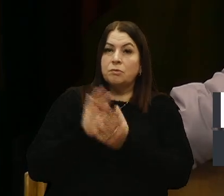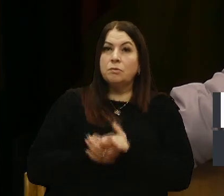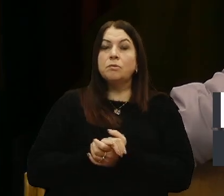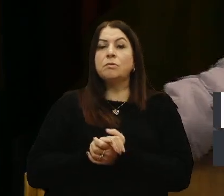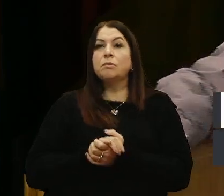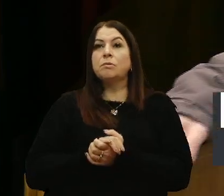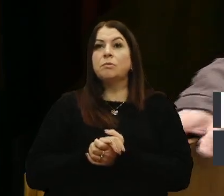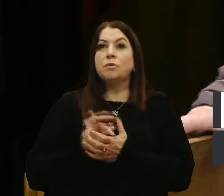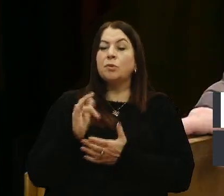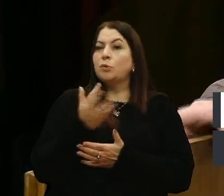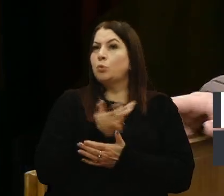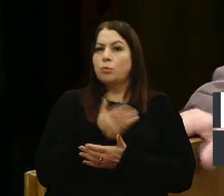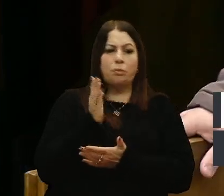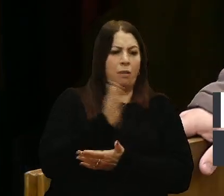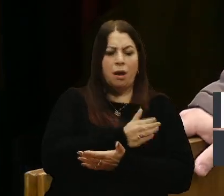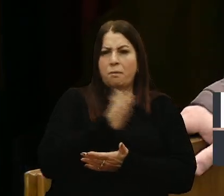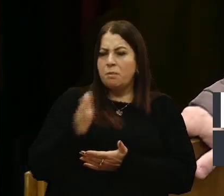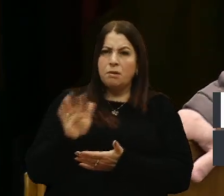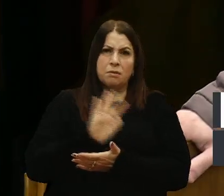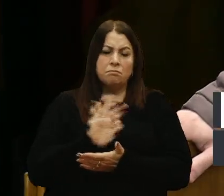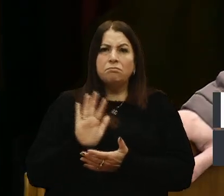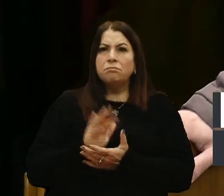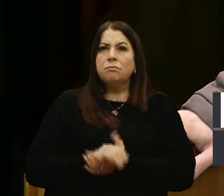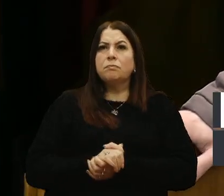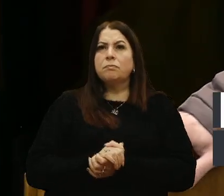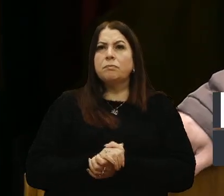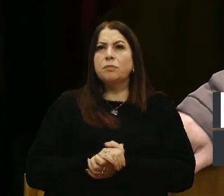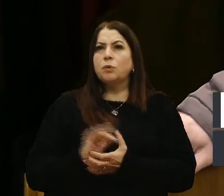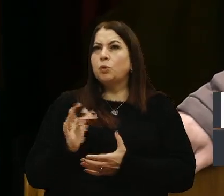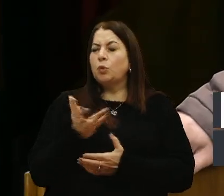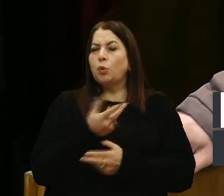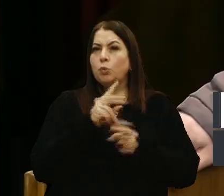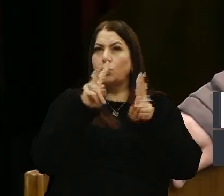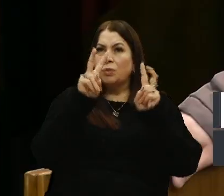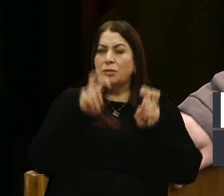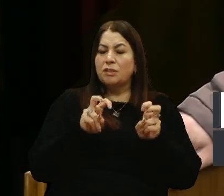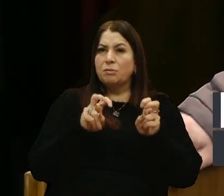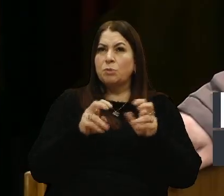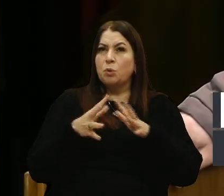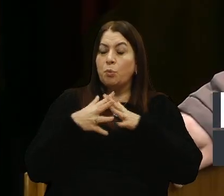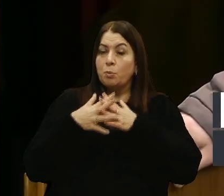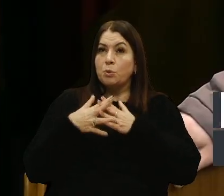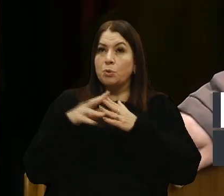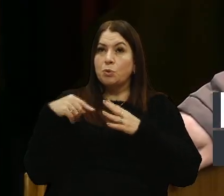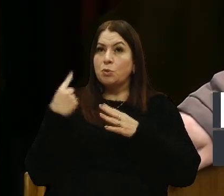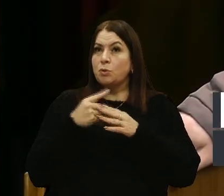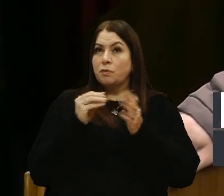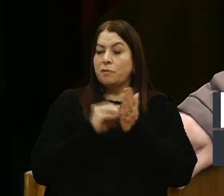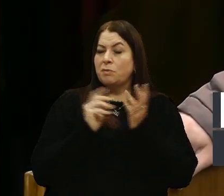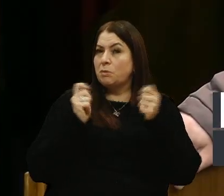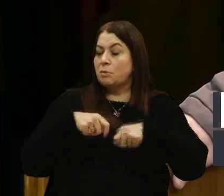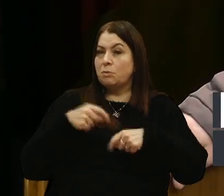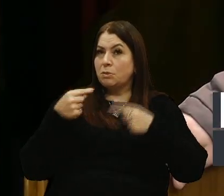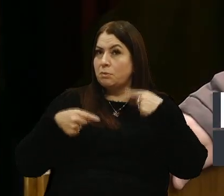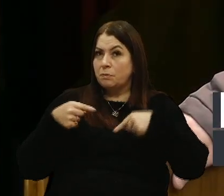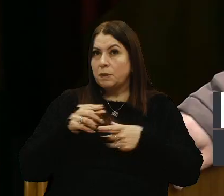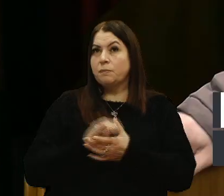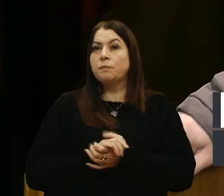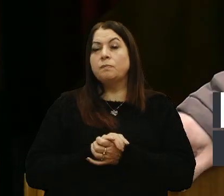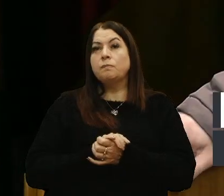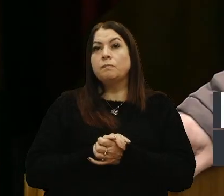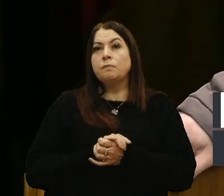E é de tudo que é lado. Todos os temas que são complexos, nós somos incapazes de debater.